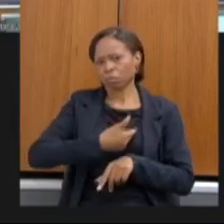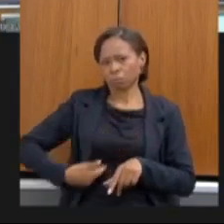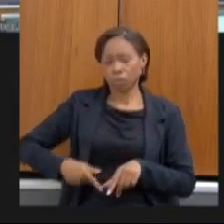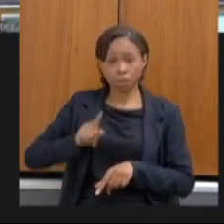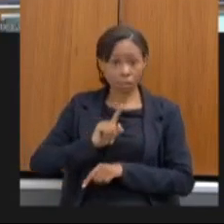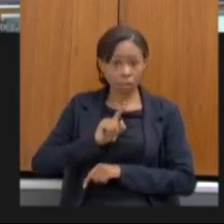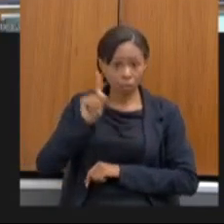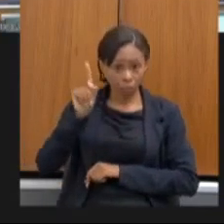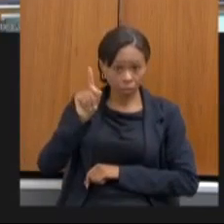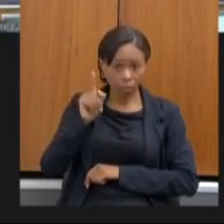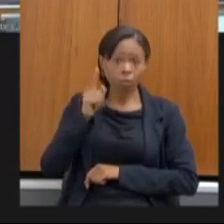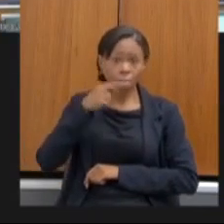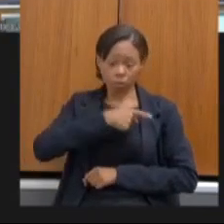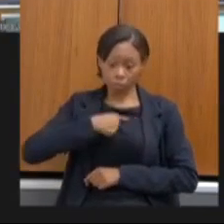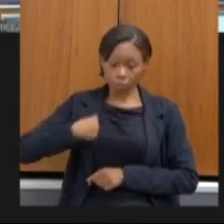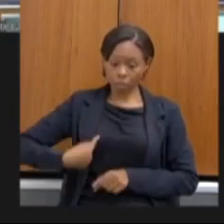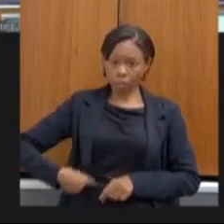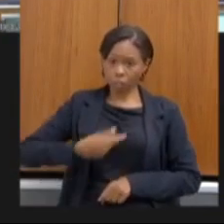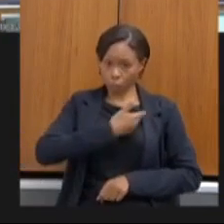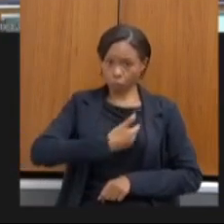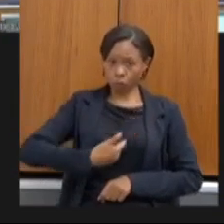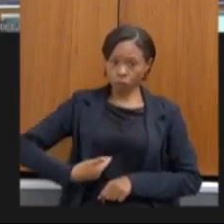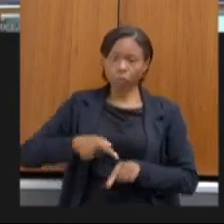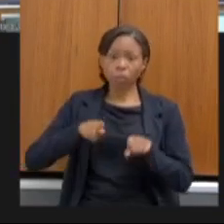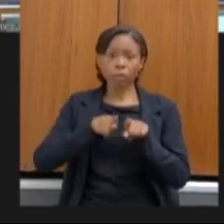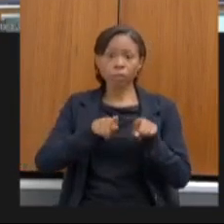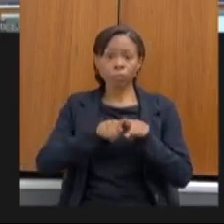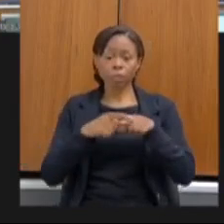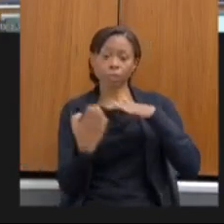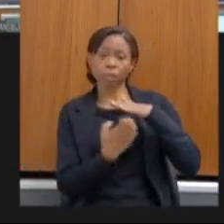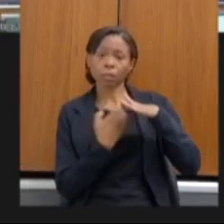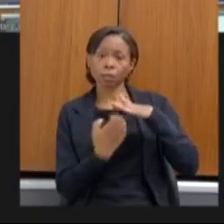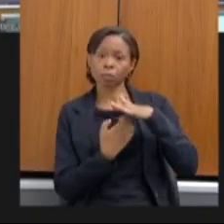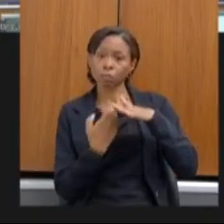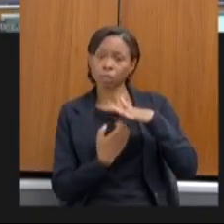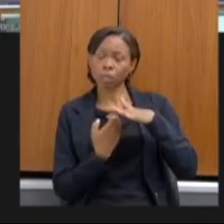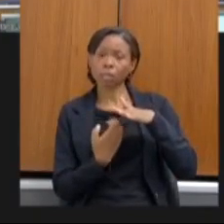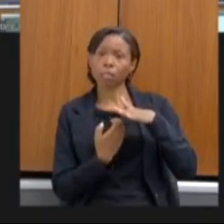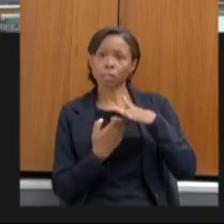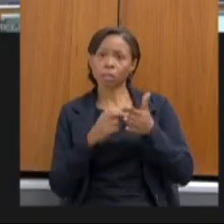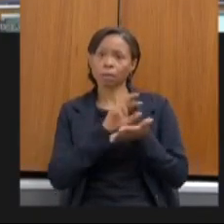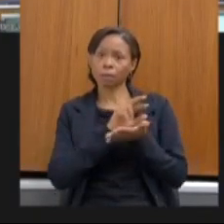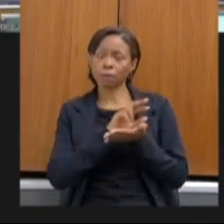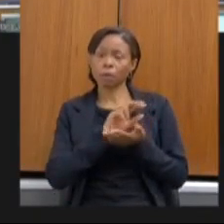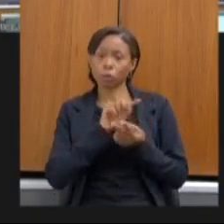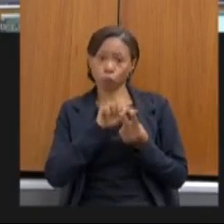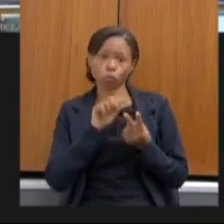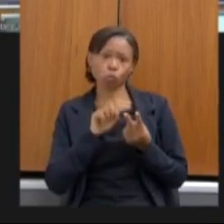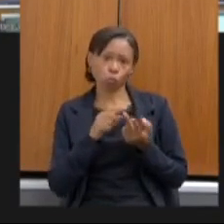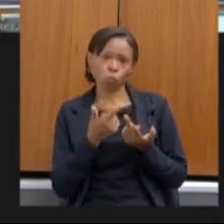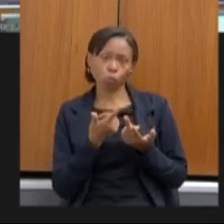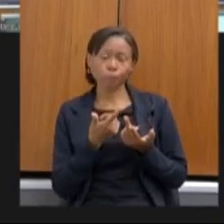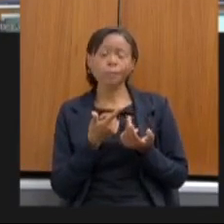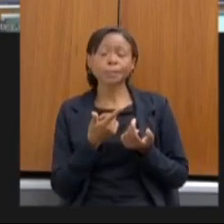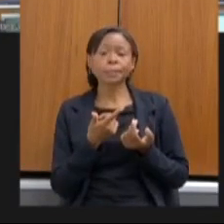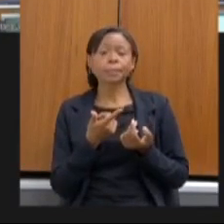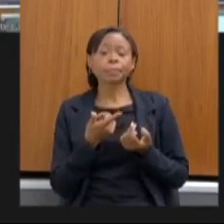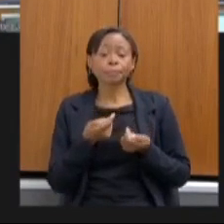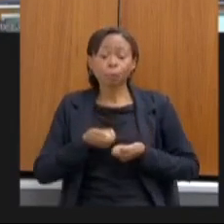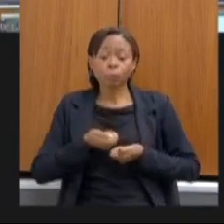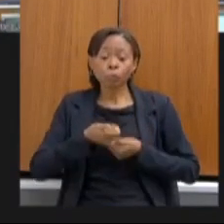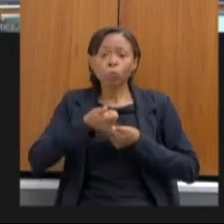chinês quanto empresas como a São metais e aí which don't Hang fizeram doações